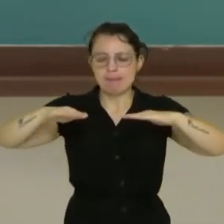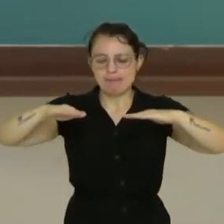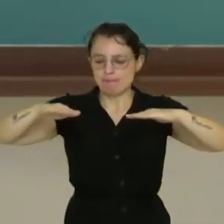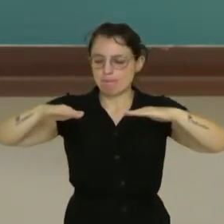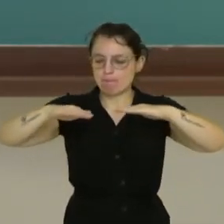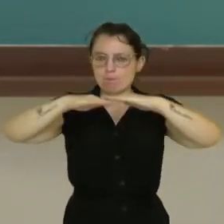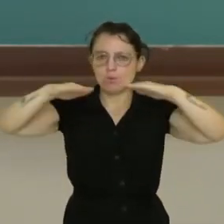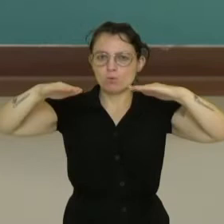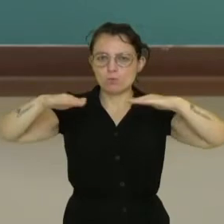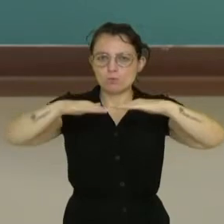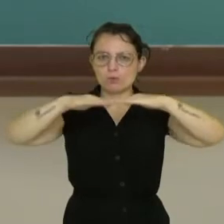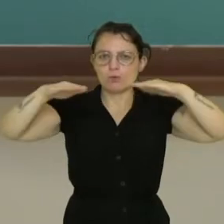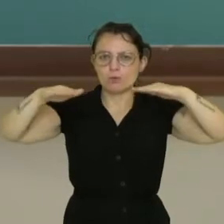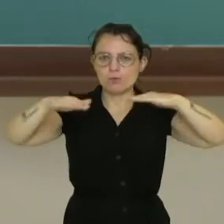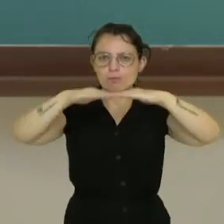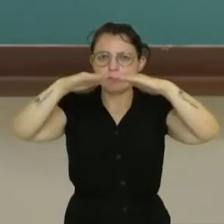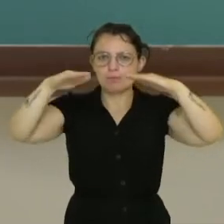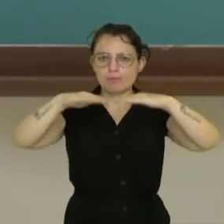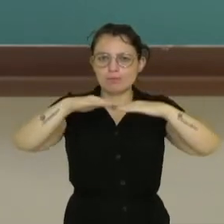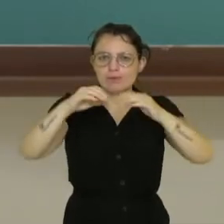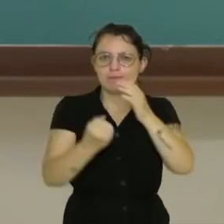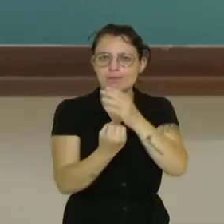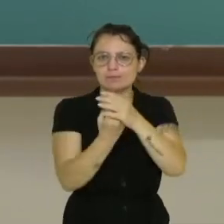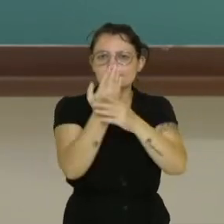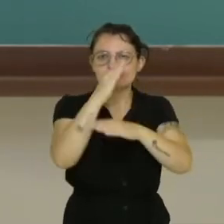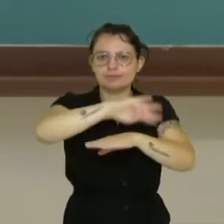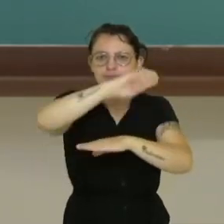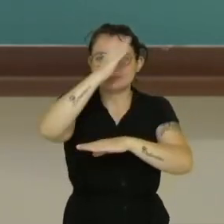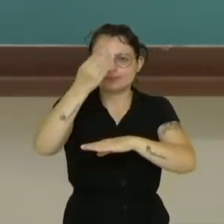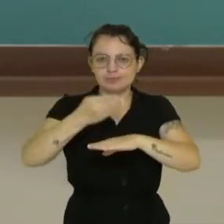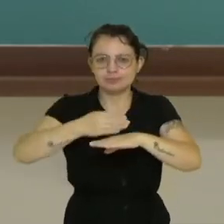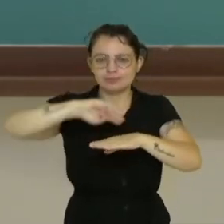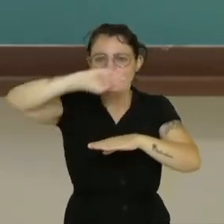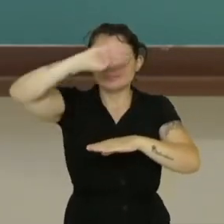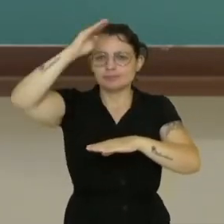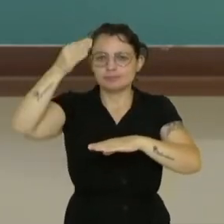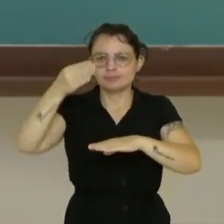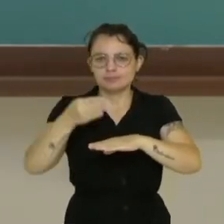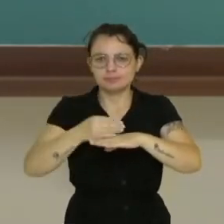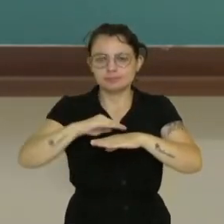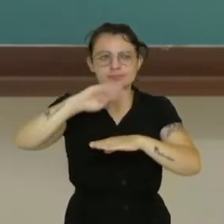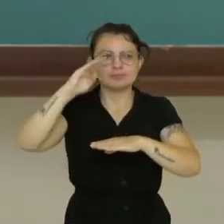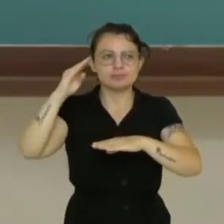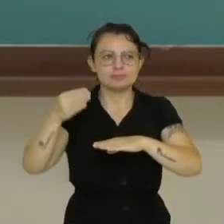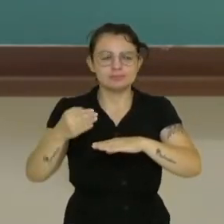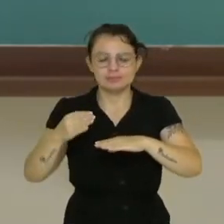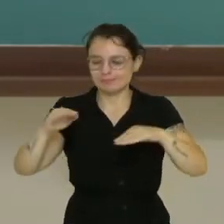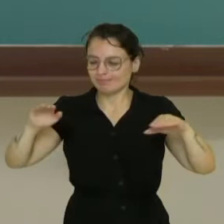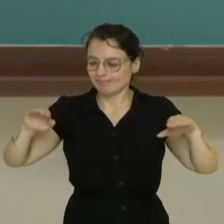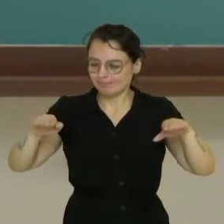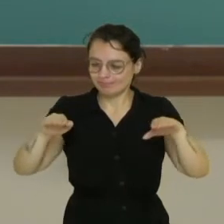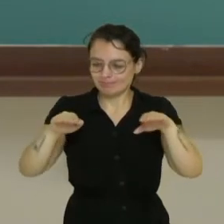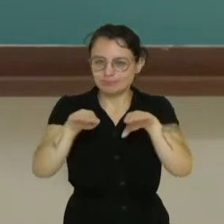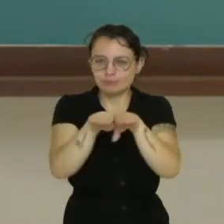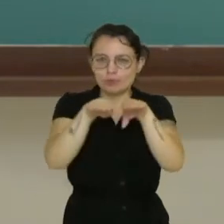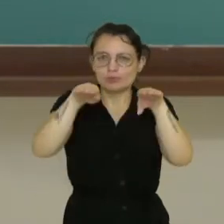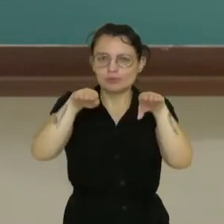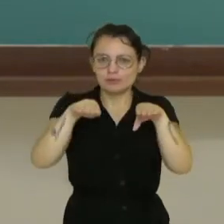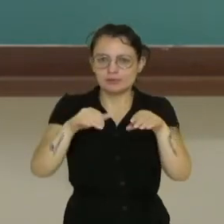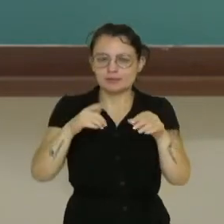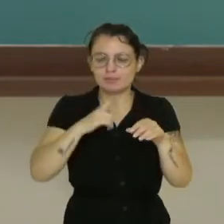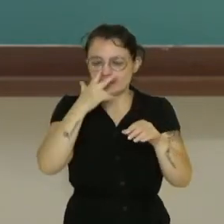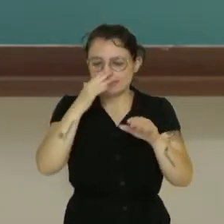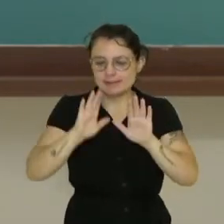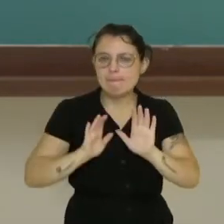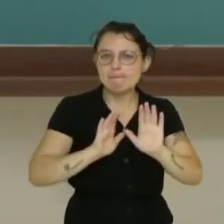placas convergentes. Essas placas, elas se tensionam, se empurram e formam a cordilheira.